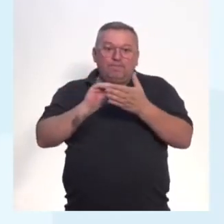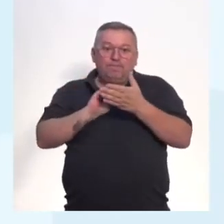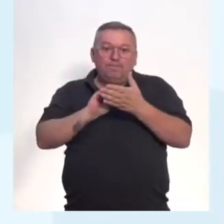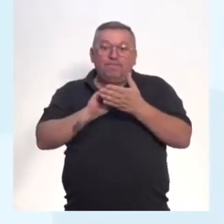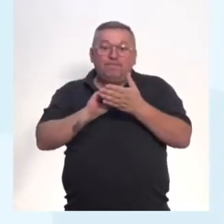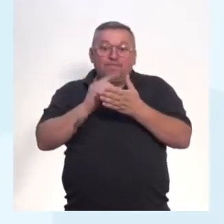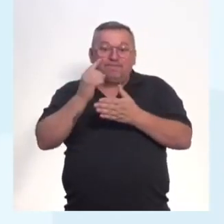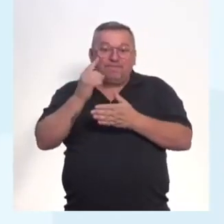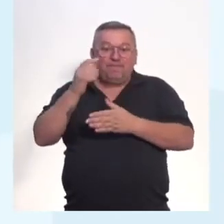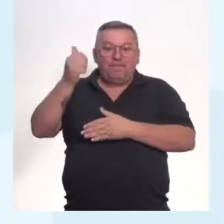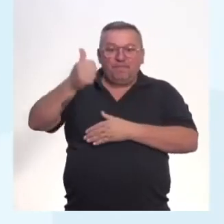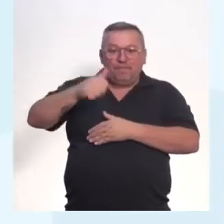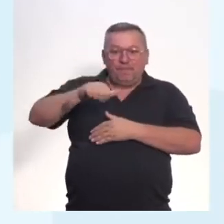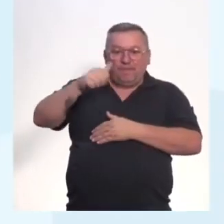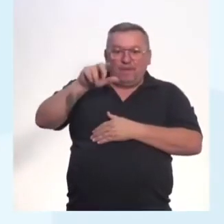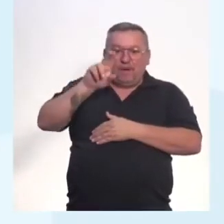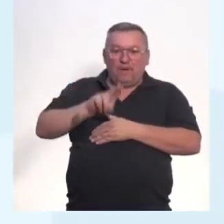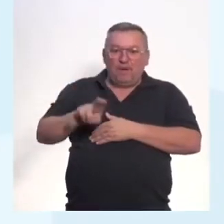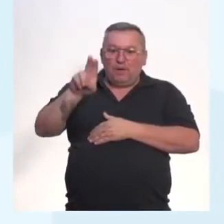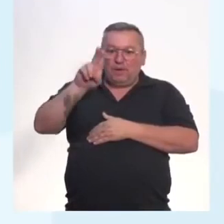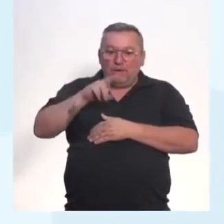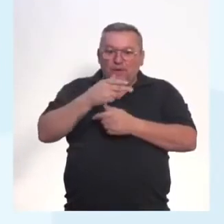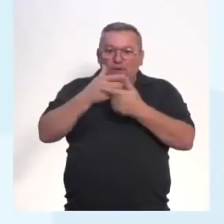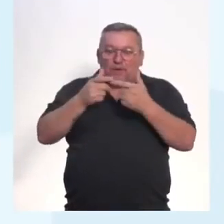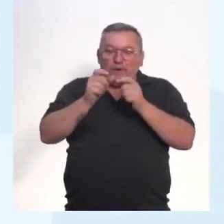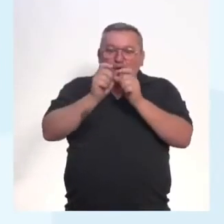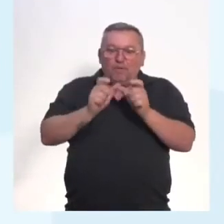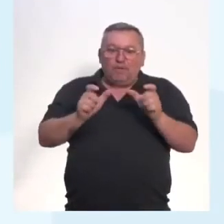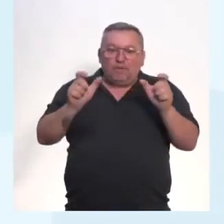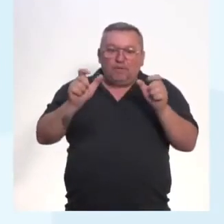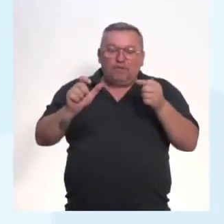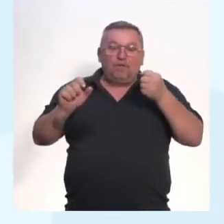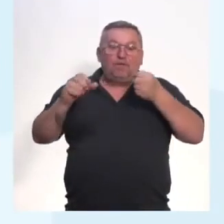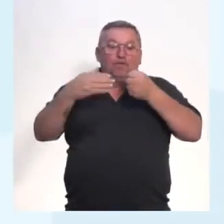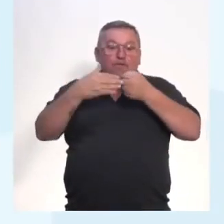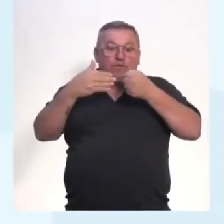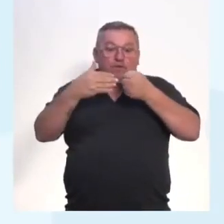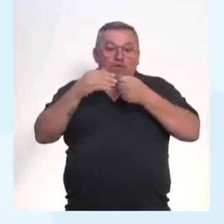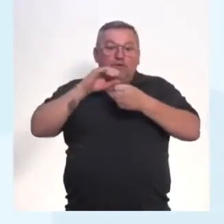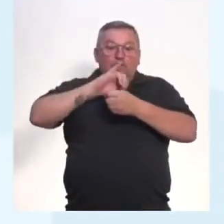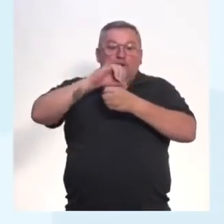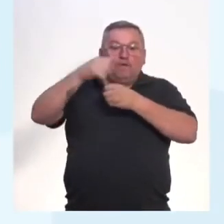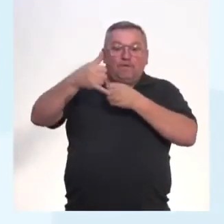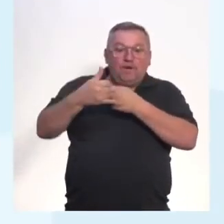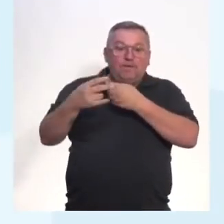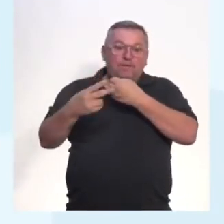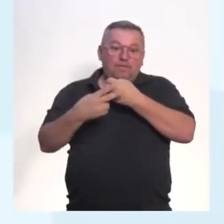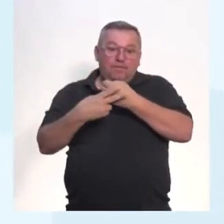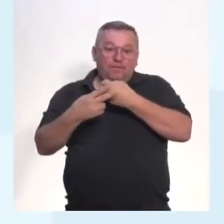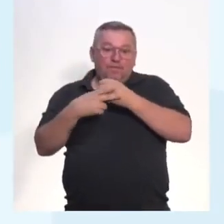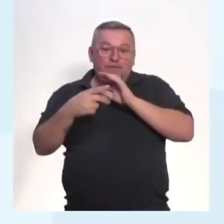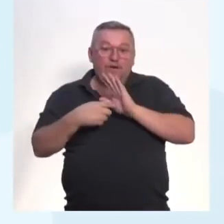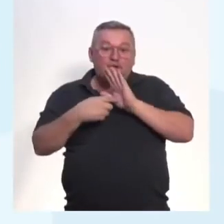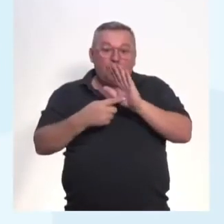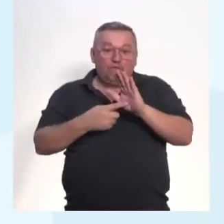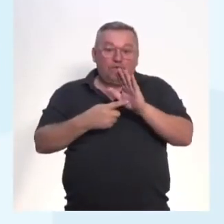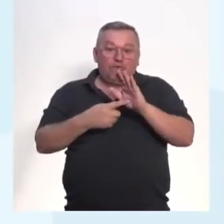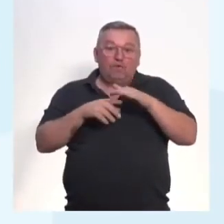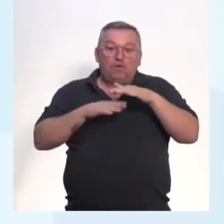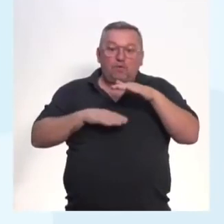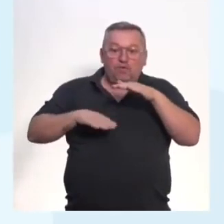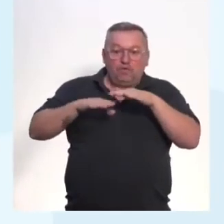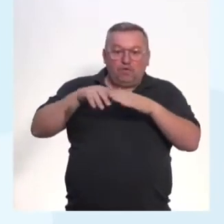uma. Analisar o uso de elementos gramaticais, substantivos, adjetivos e verbos nos modos